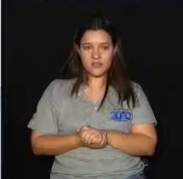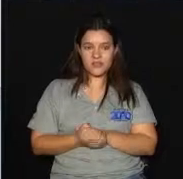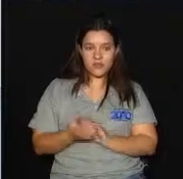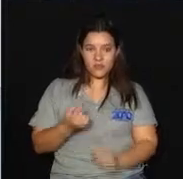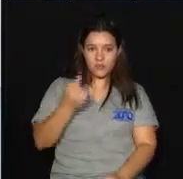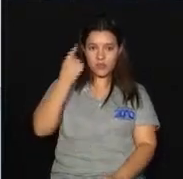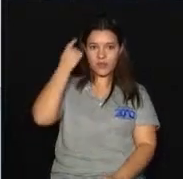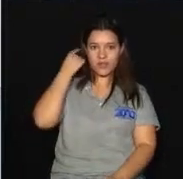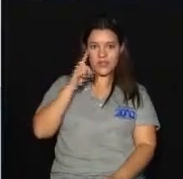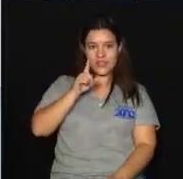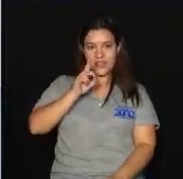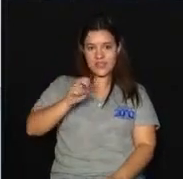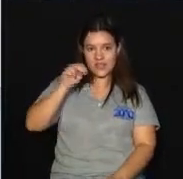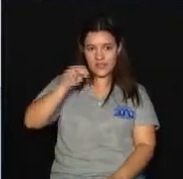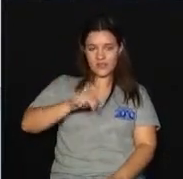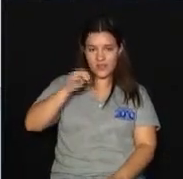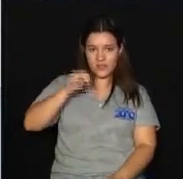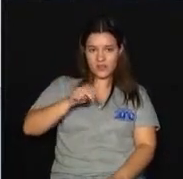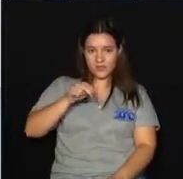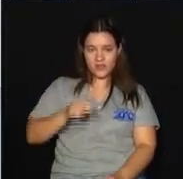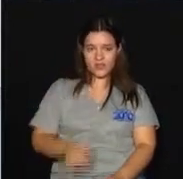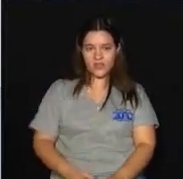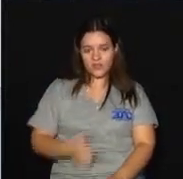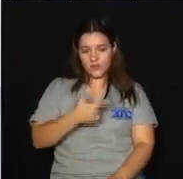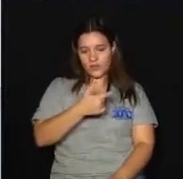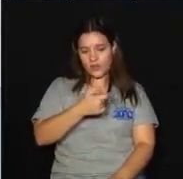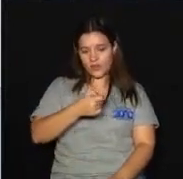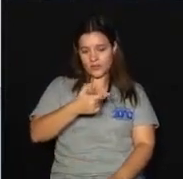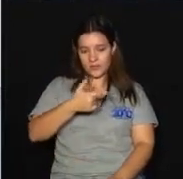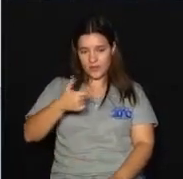última eleição do dia 15 para a legislatura